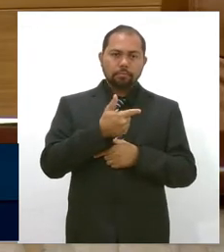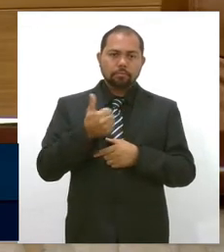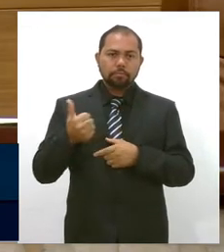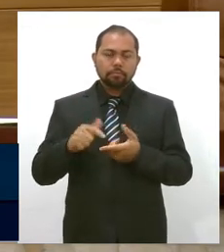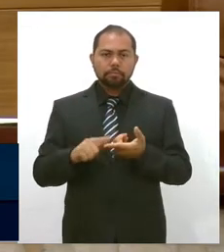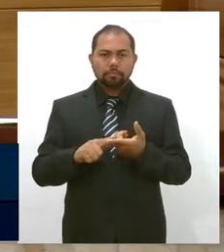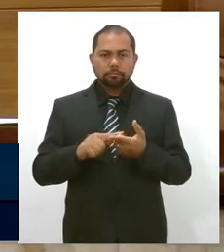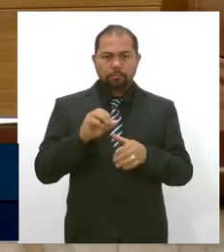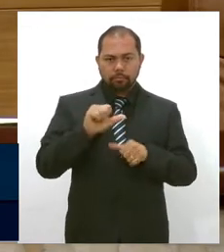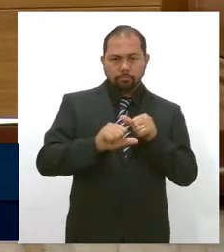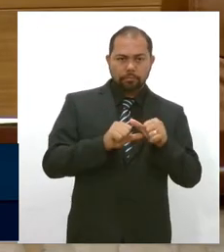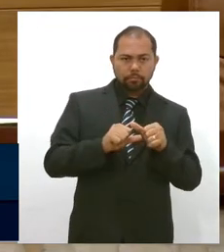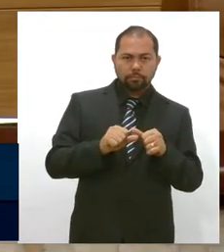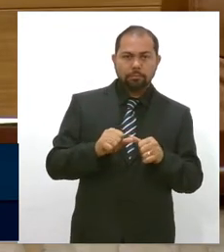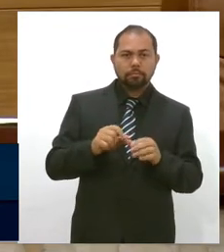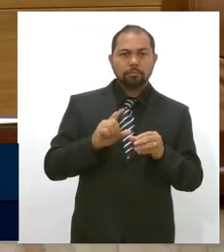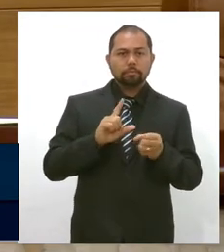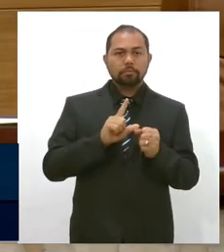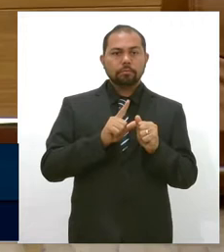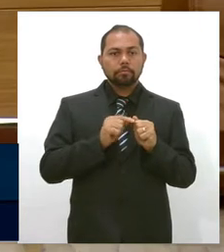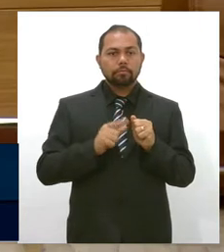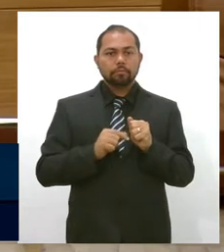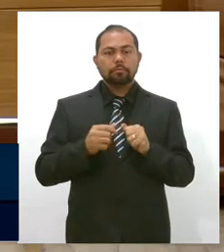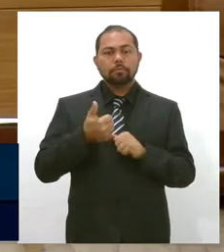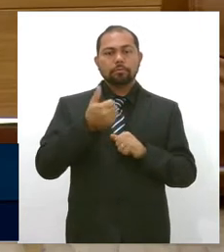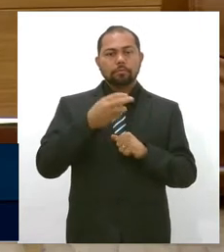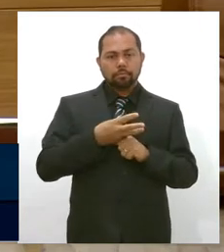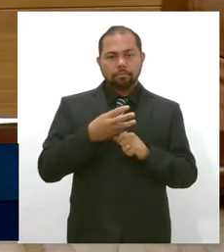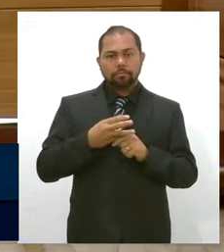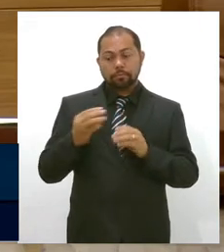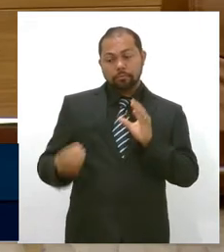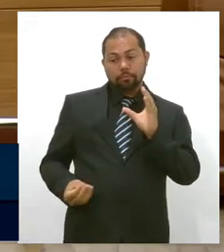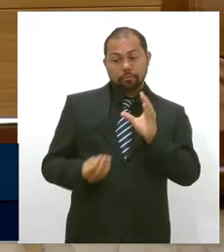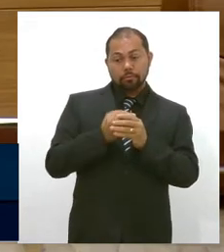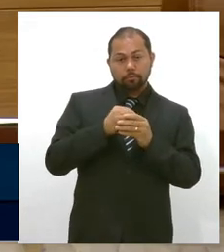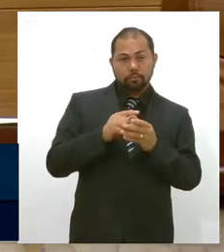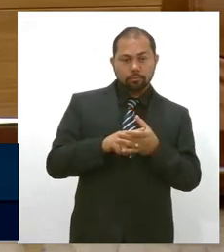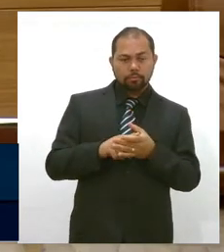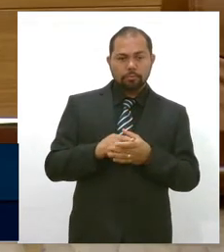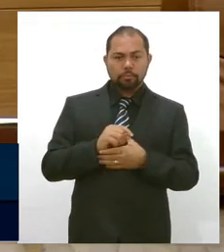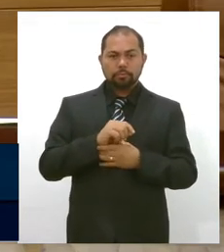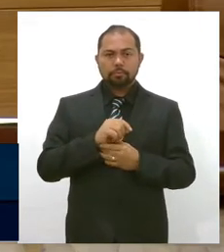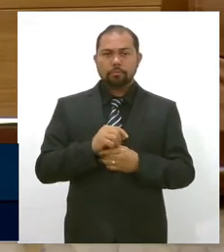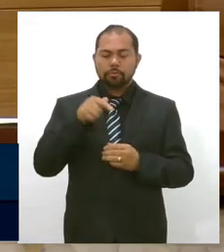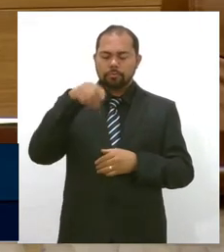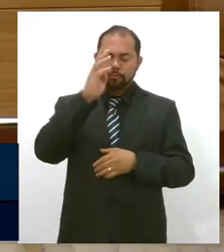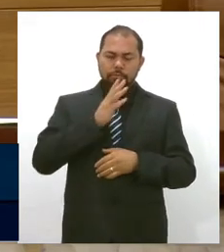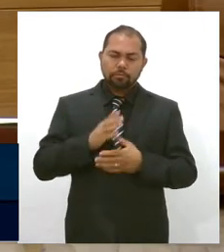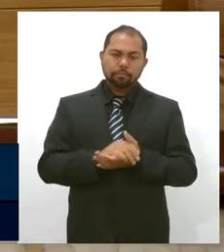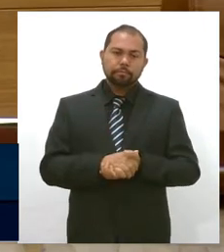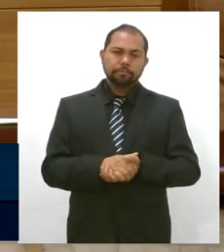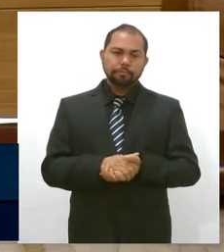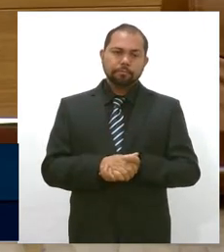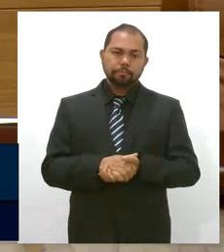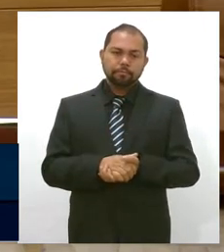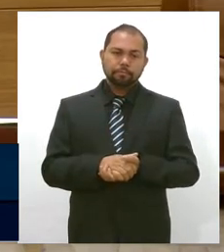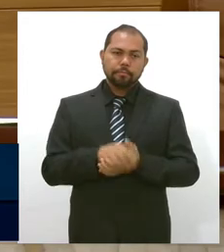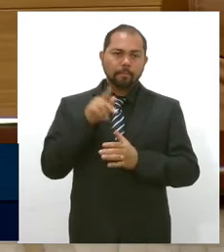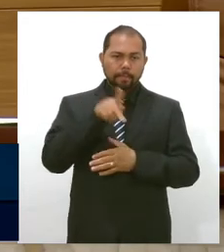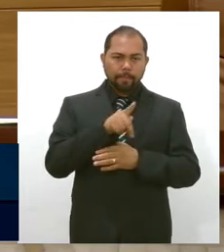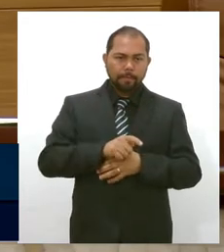Federal para incluir a Libras como um dos idiomas da República Federativa do Brasil. O professor Geraldo Ferreira Filho, em